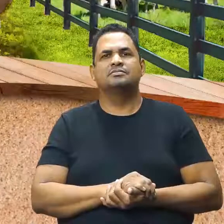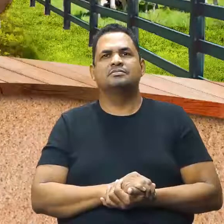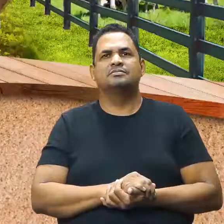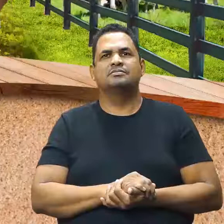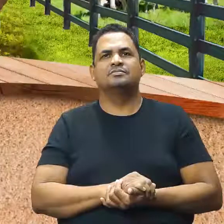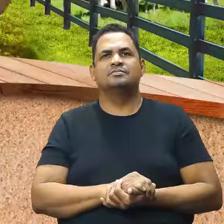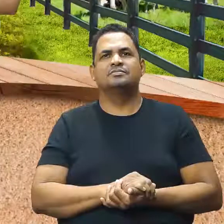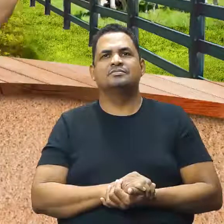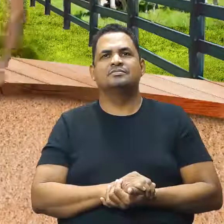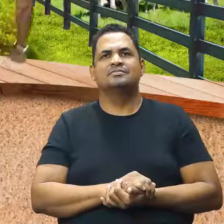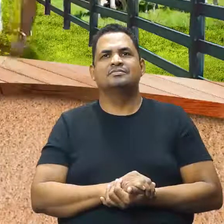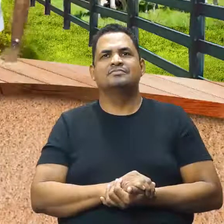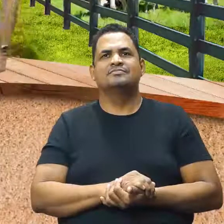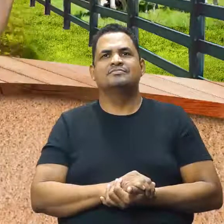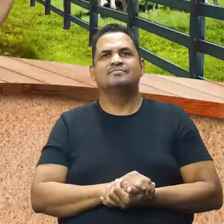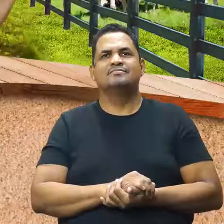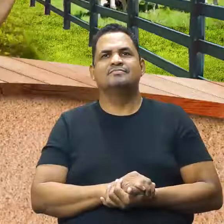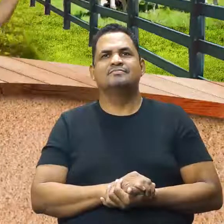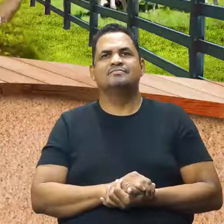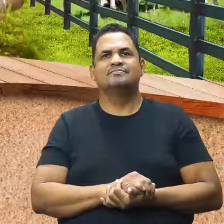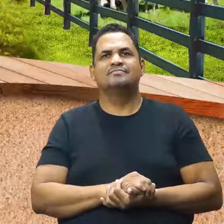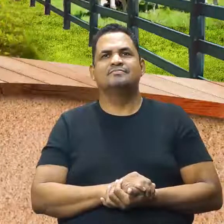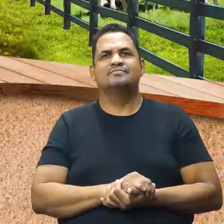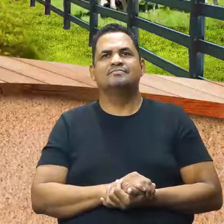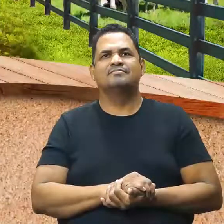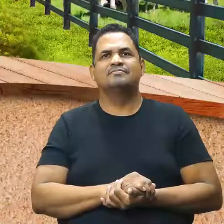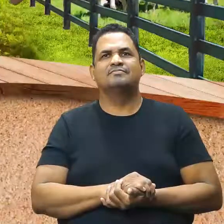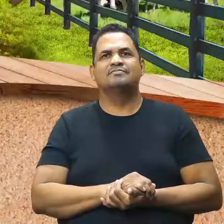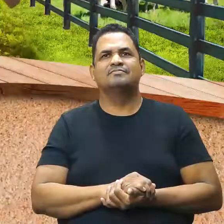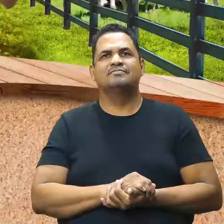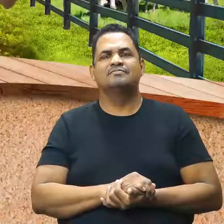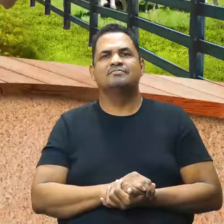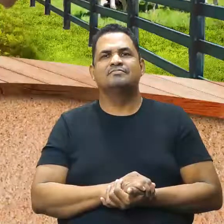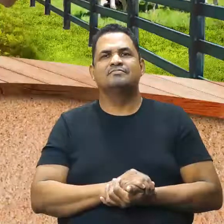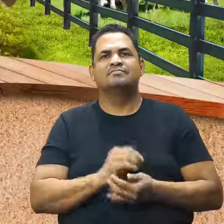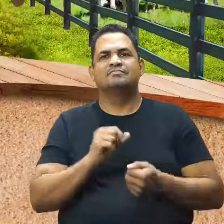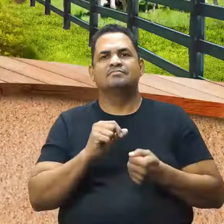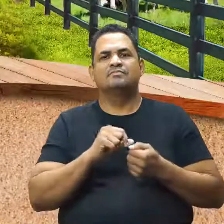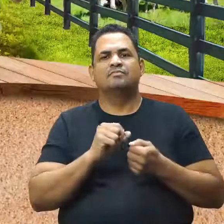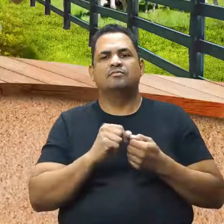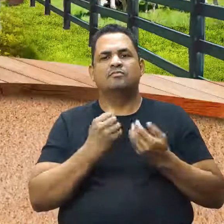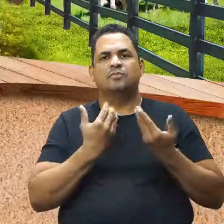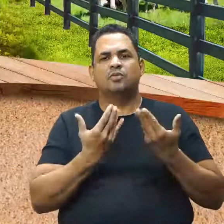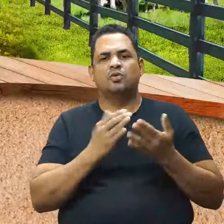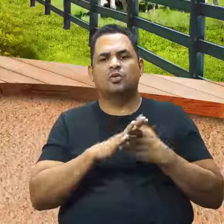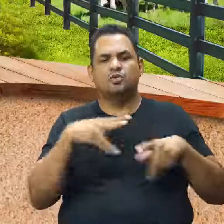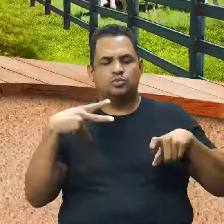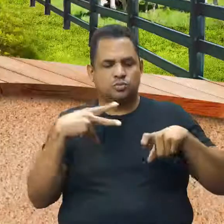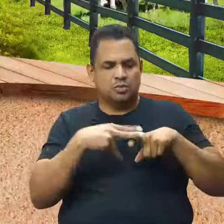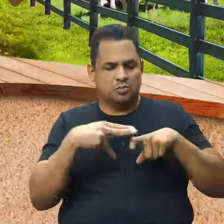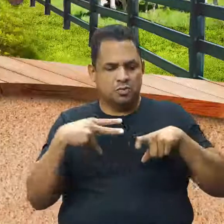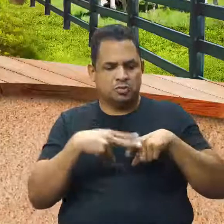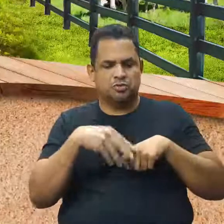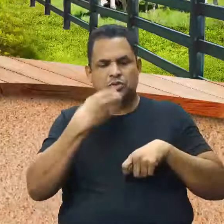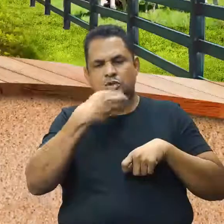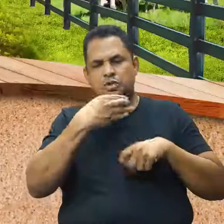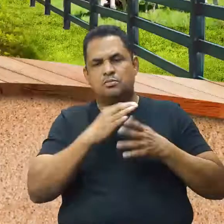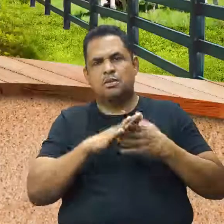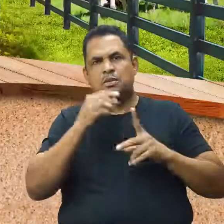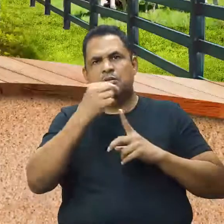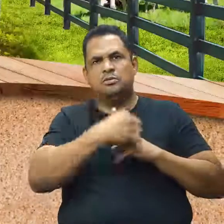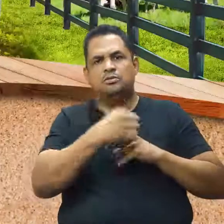Olha, eu quero falar a palavra e some. Você pode fazer pomar de cupuaçu,